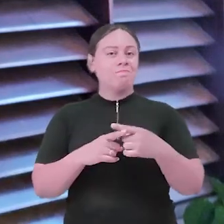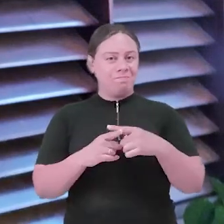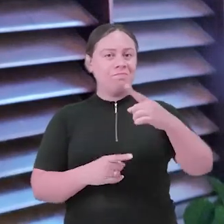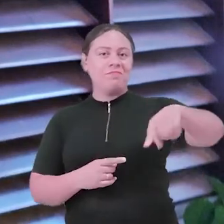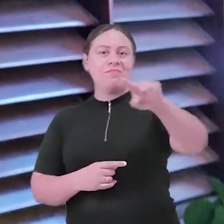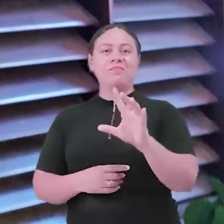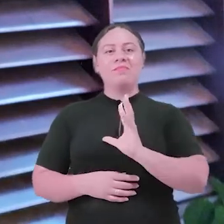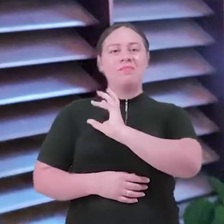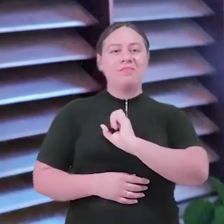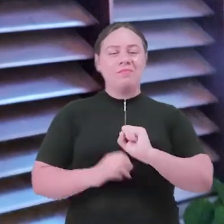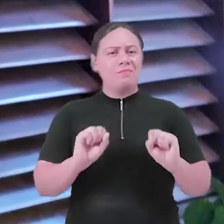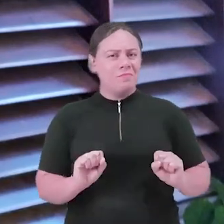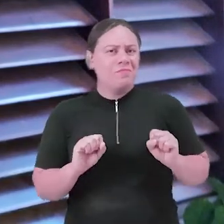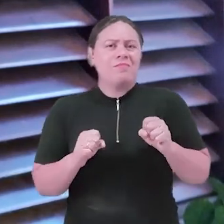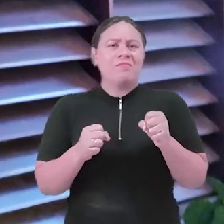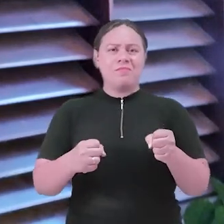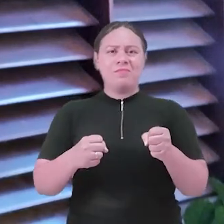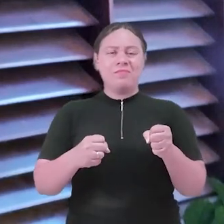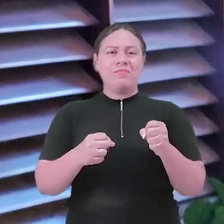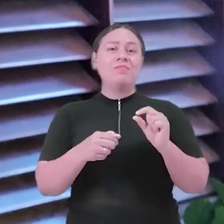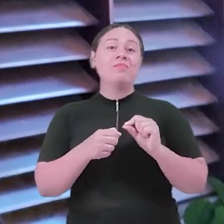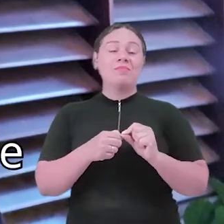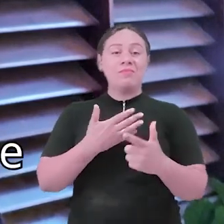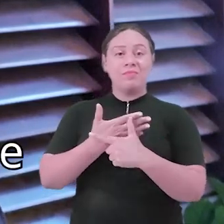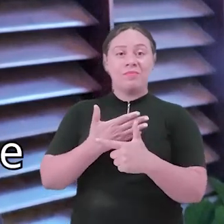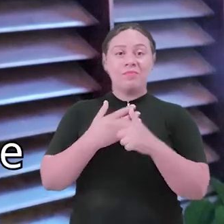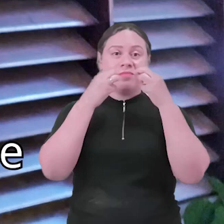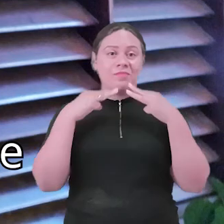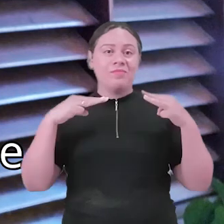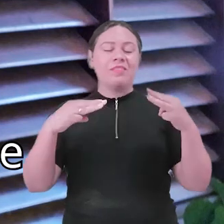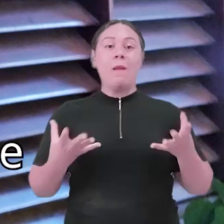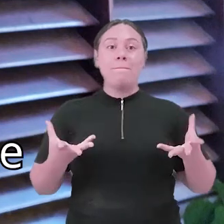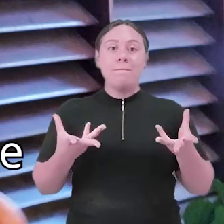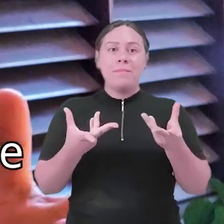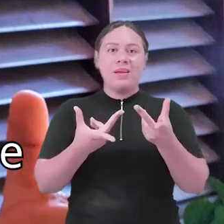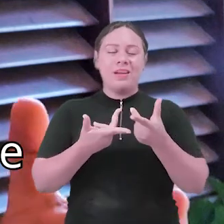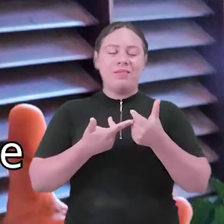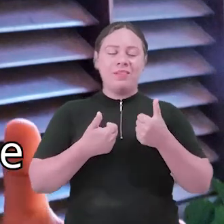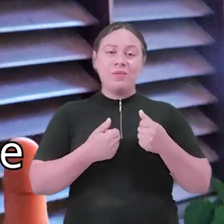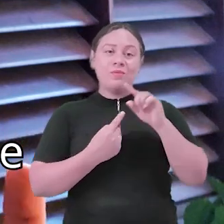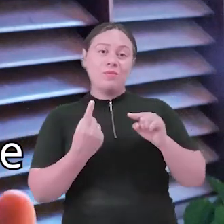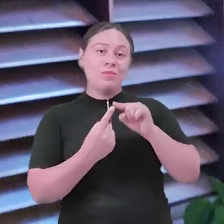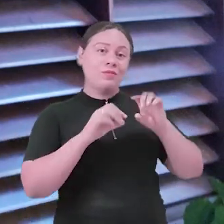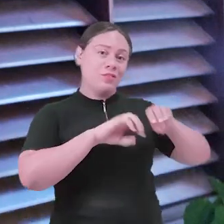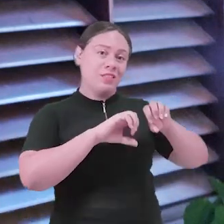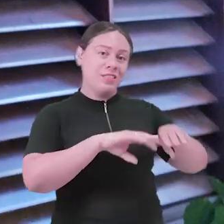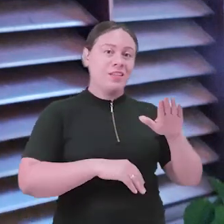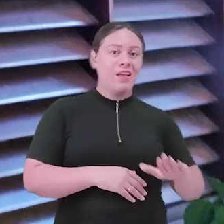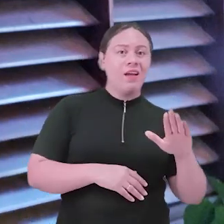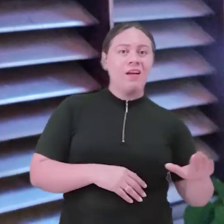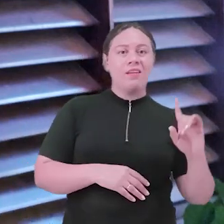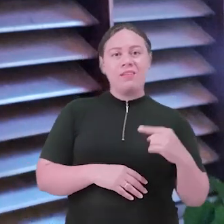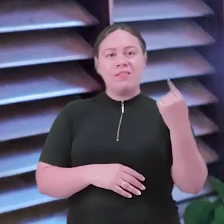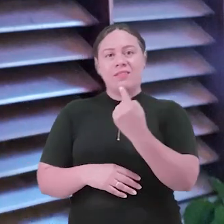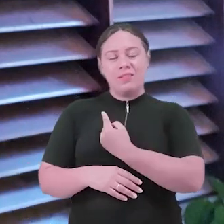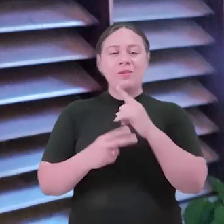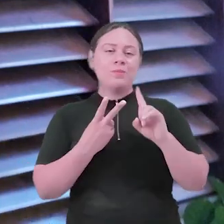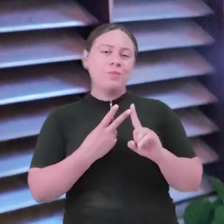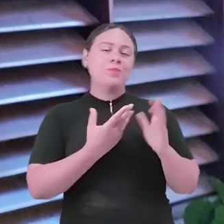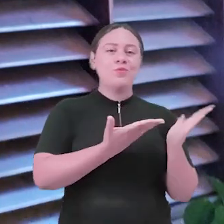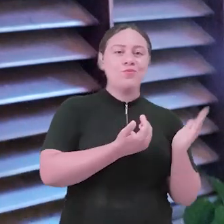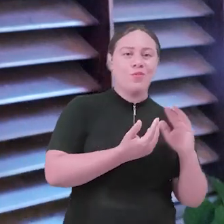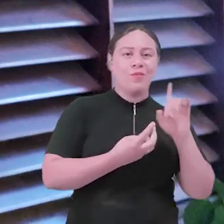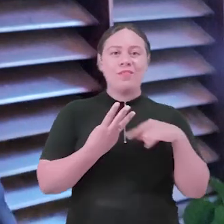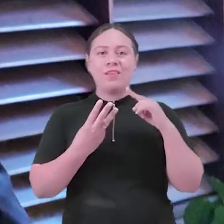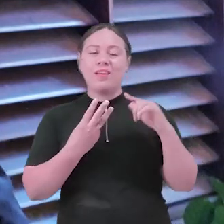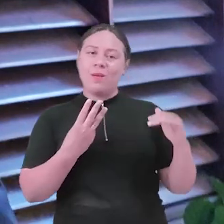que, com amor e dedicação, desempenham uma missão extraordinária na formação de nossas crianças, jovens